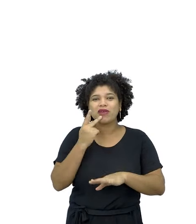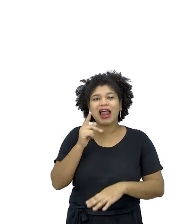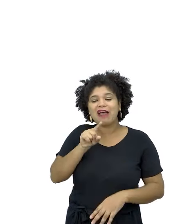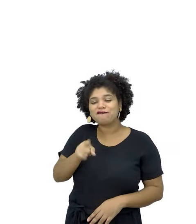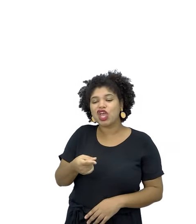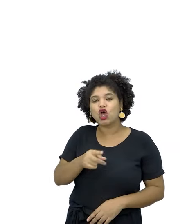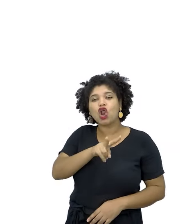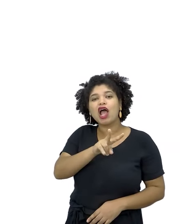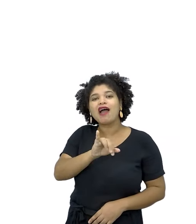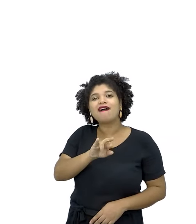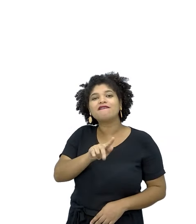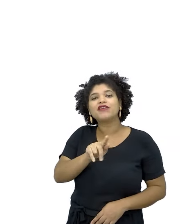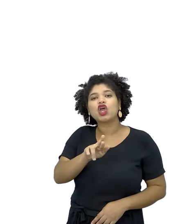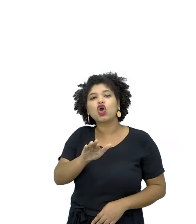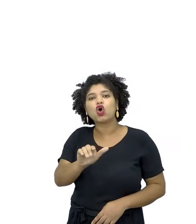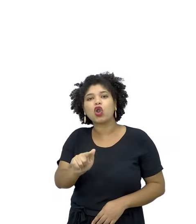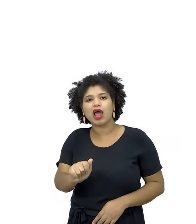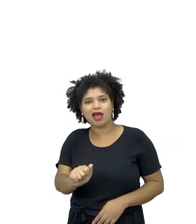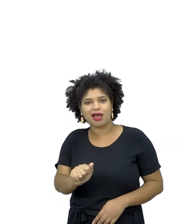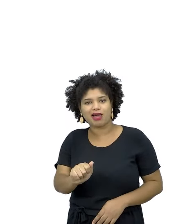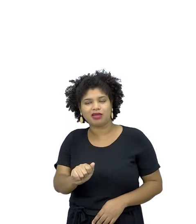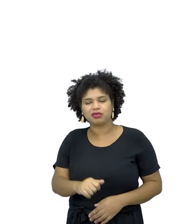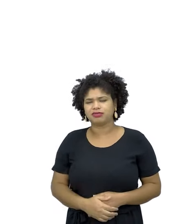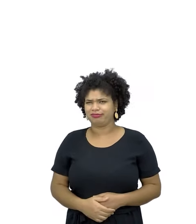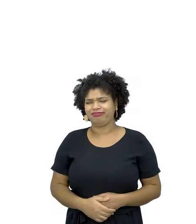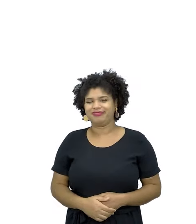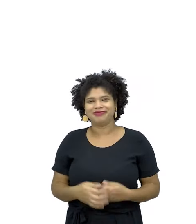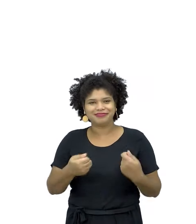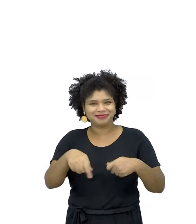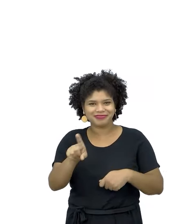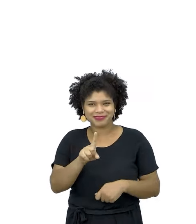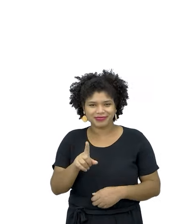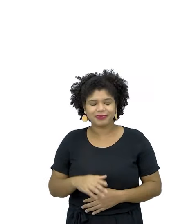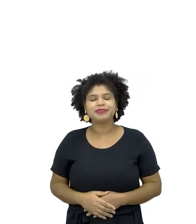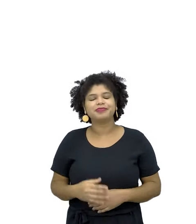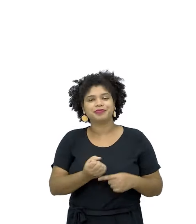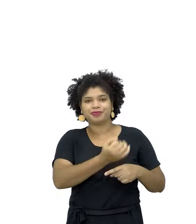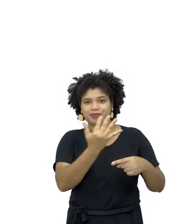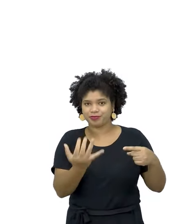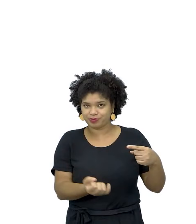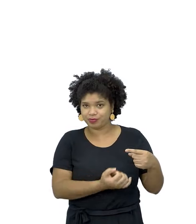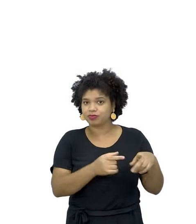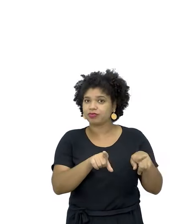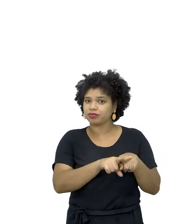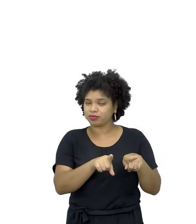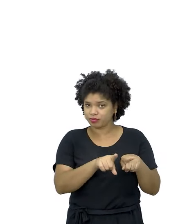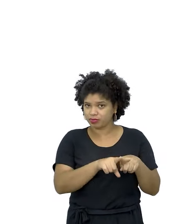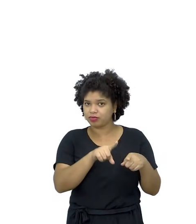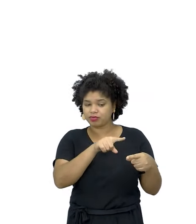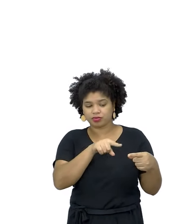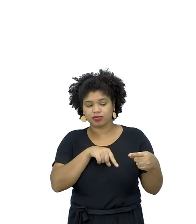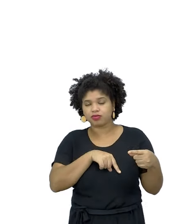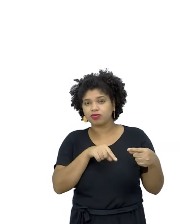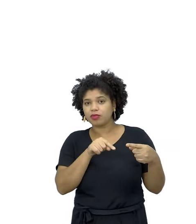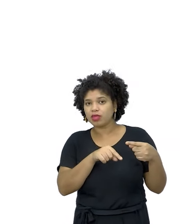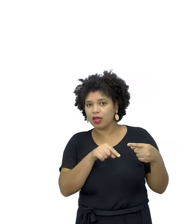uns argumentos para a gente lembrar como funciona. E quando eu leio também uma fração na forma de decimal, que é a base para nós, ou seja, a base da